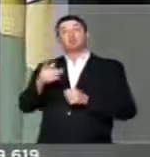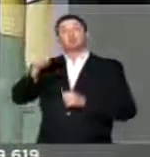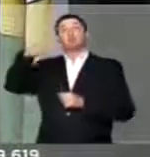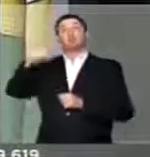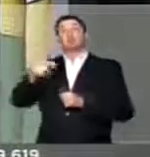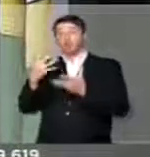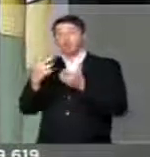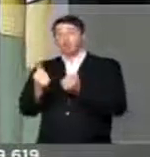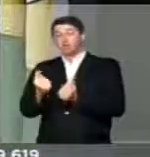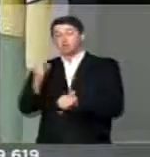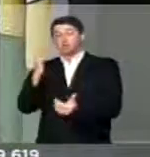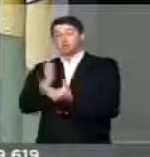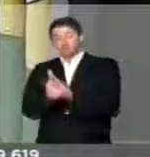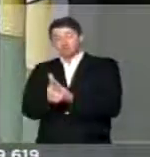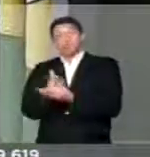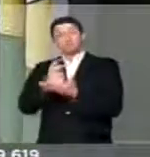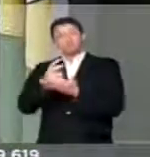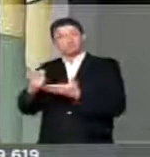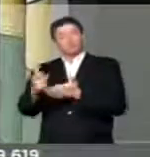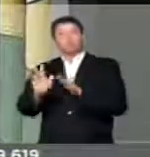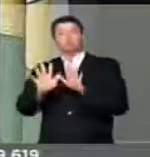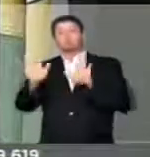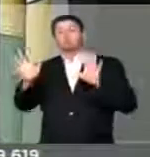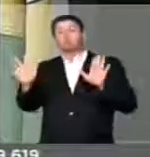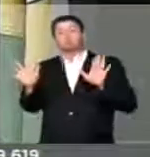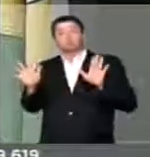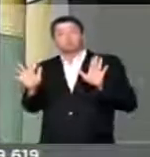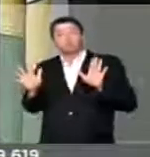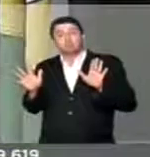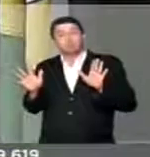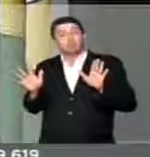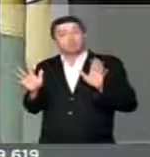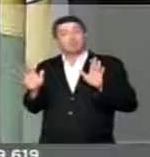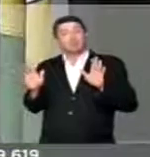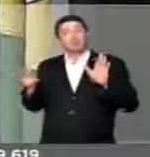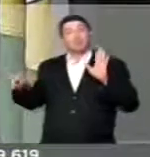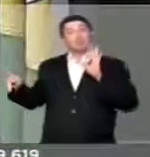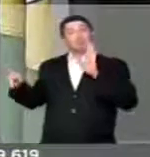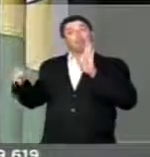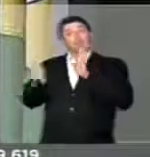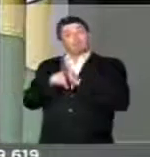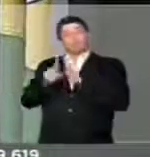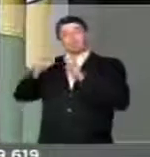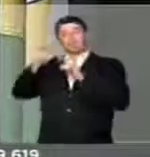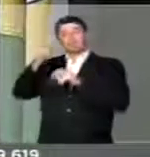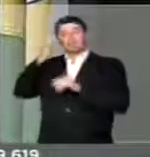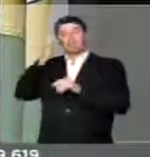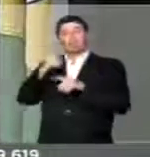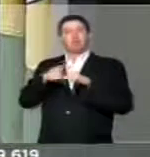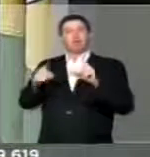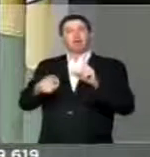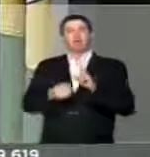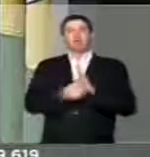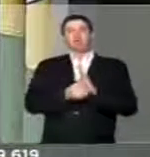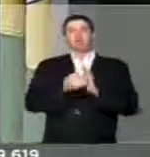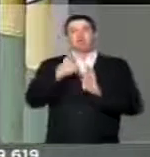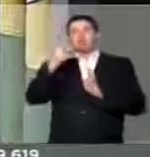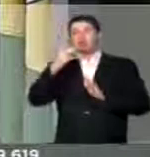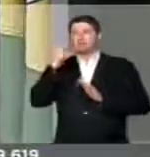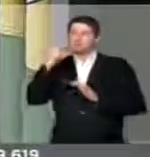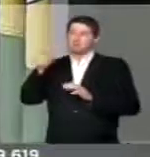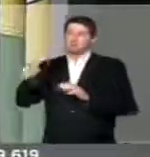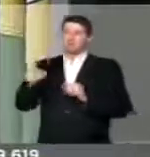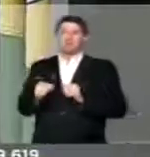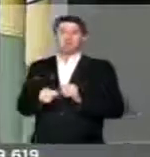a admissibilidade do processo de impeachment. E várias vezes